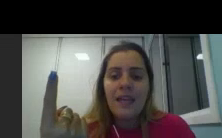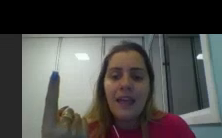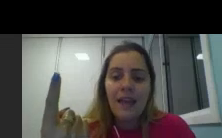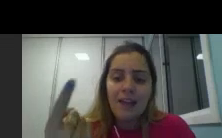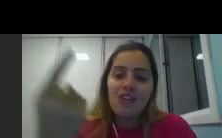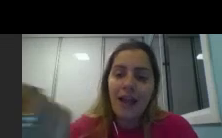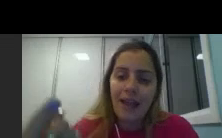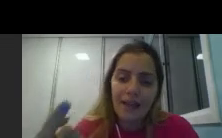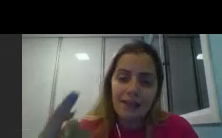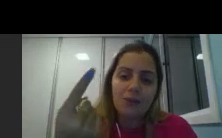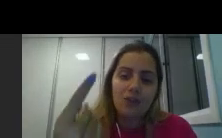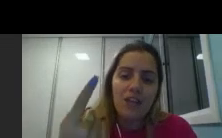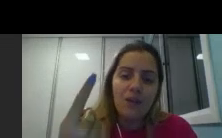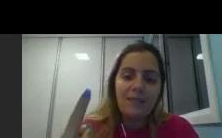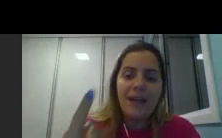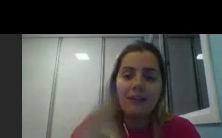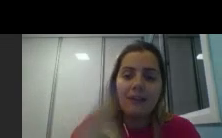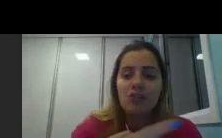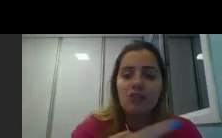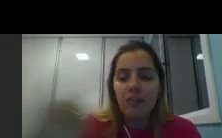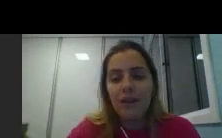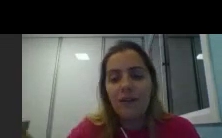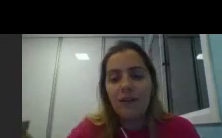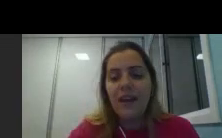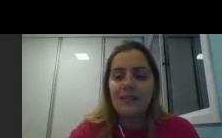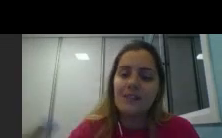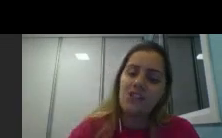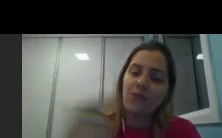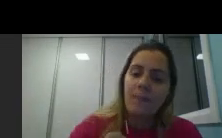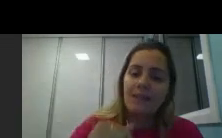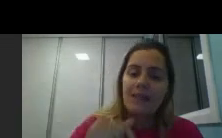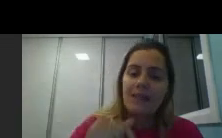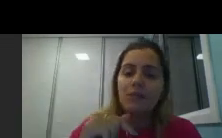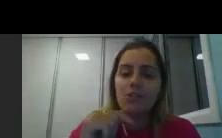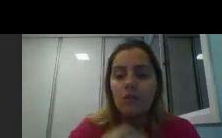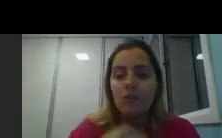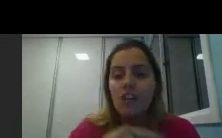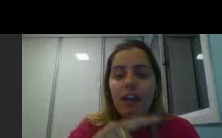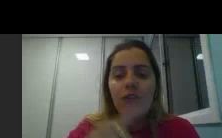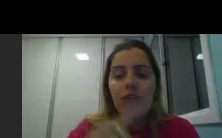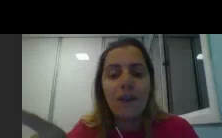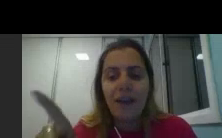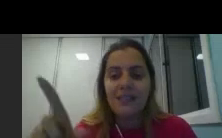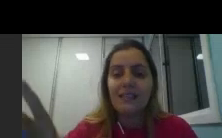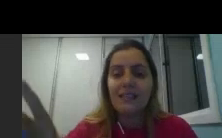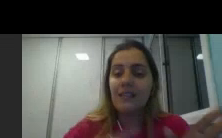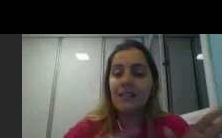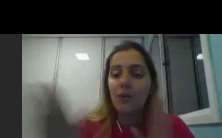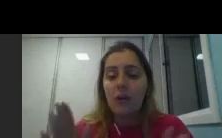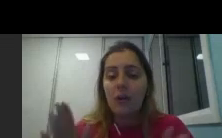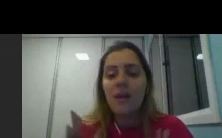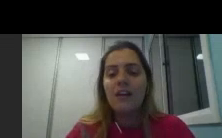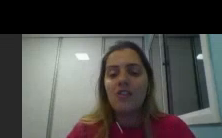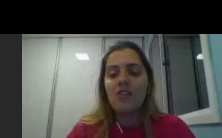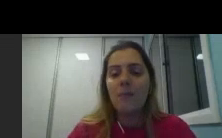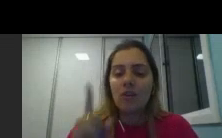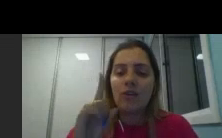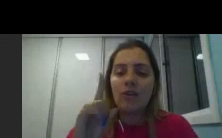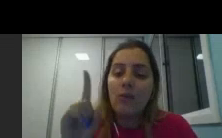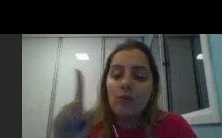passado, e que aí ele já, se um gene foi passado de um jeito, já manifesta. Se o gene foi passado de outro jeito, não manifesta. É sim ou